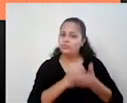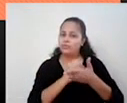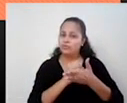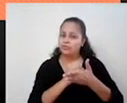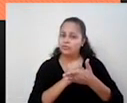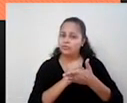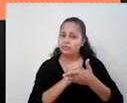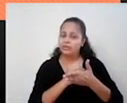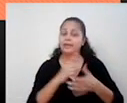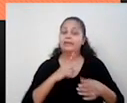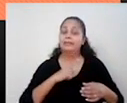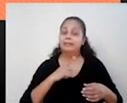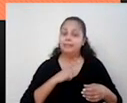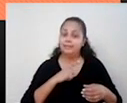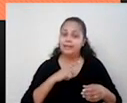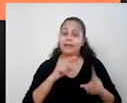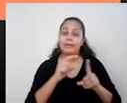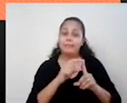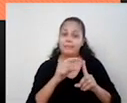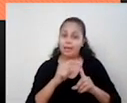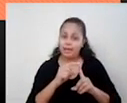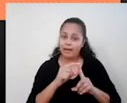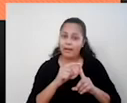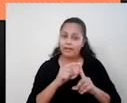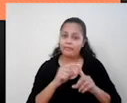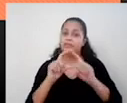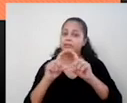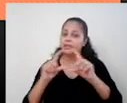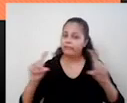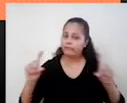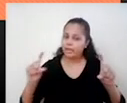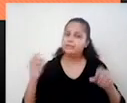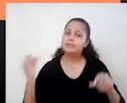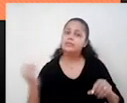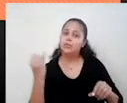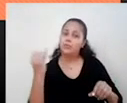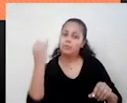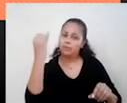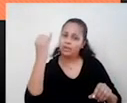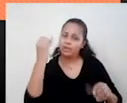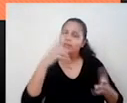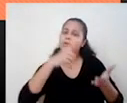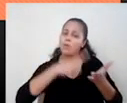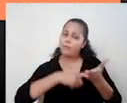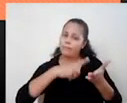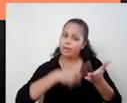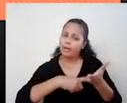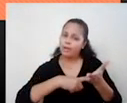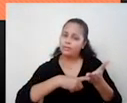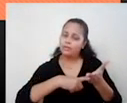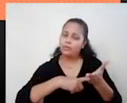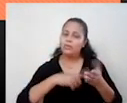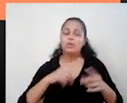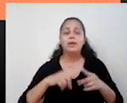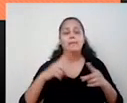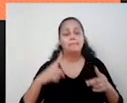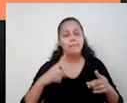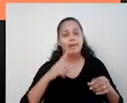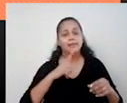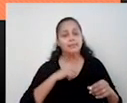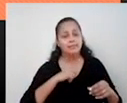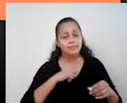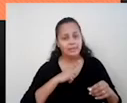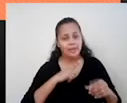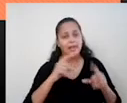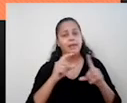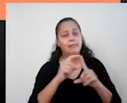termos numa frase que são essenciais, né? Que eu não posso retirar daquela frase. Eles são obrigatórios. Mas existem alguns